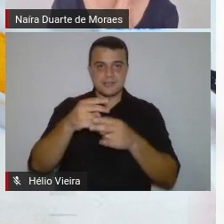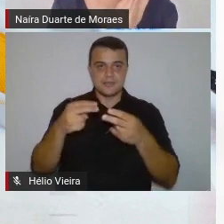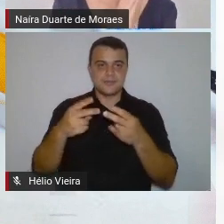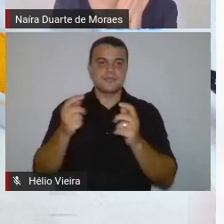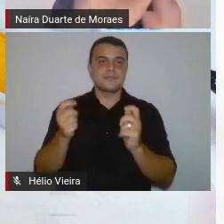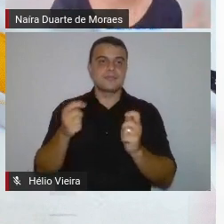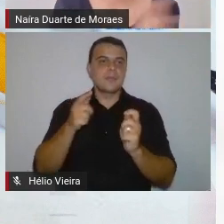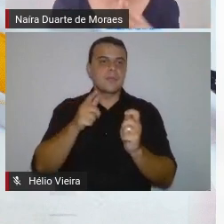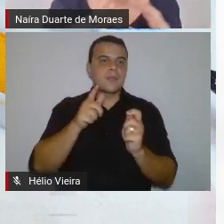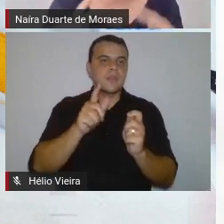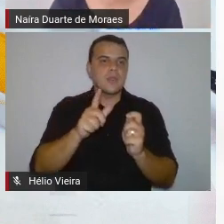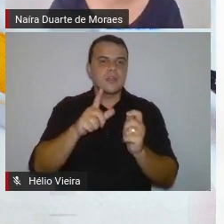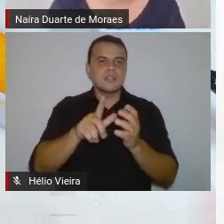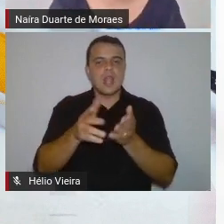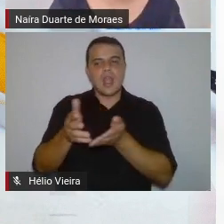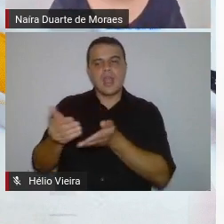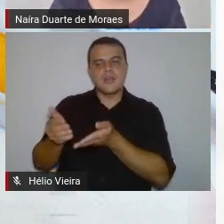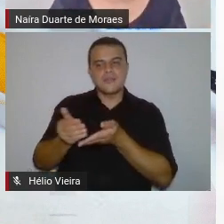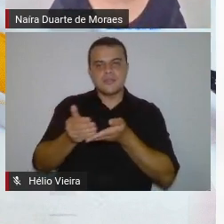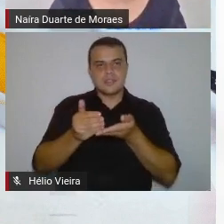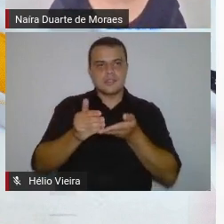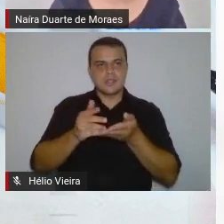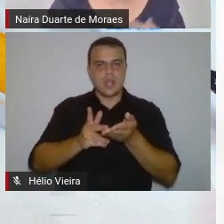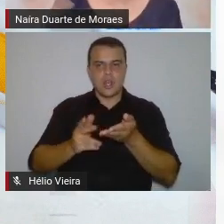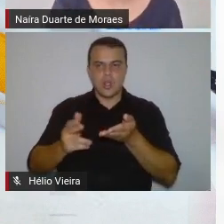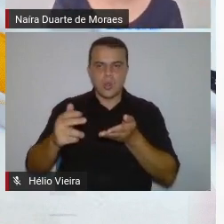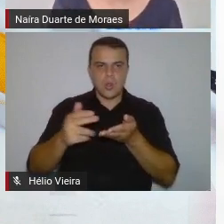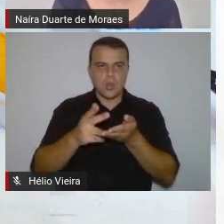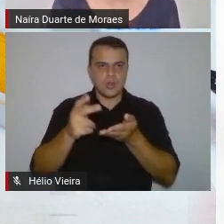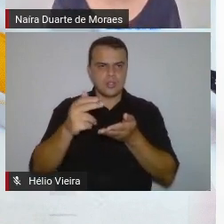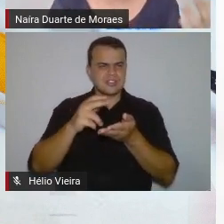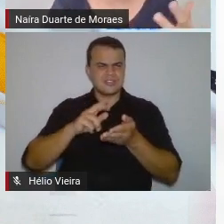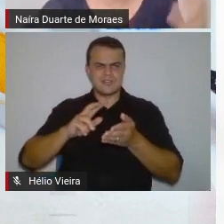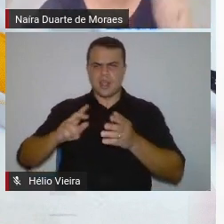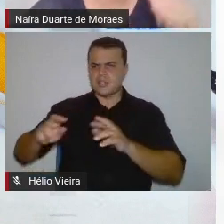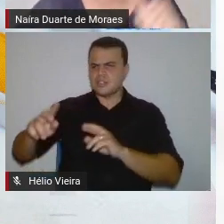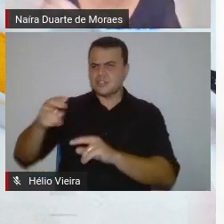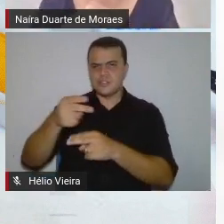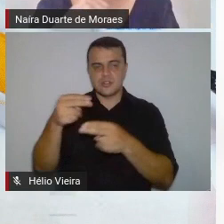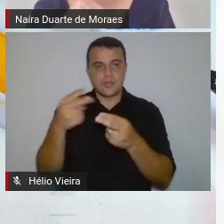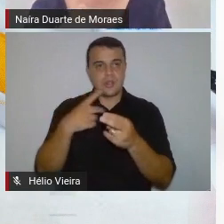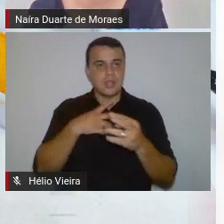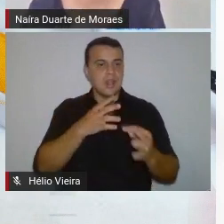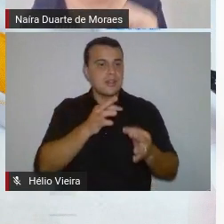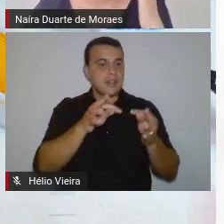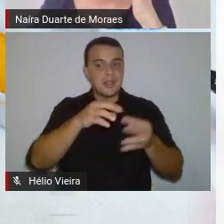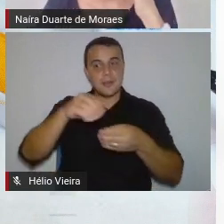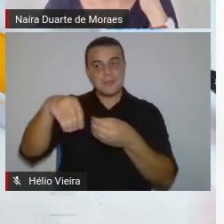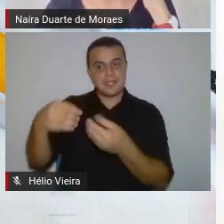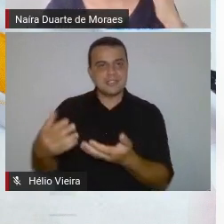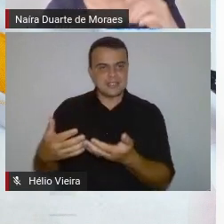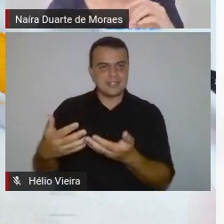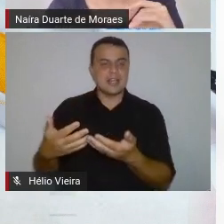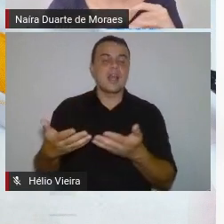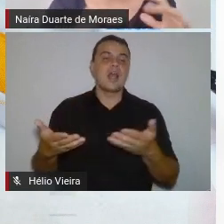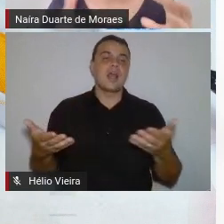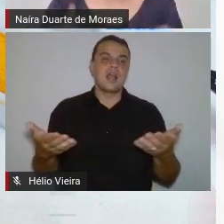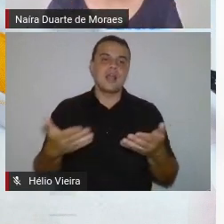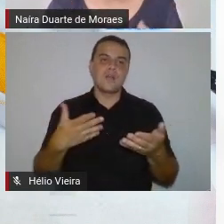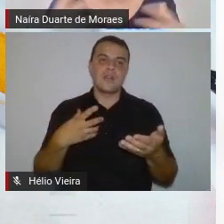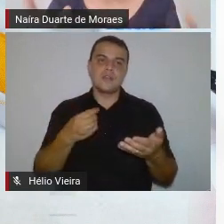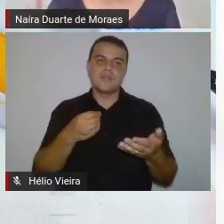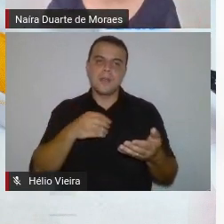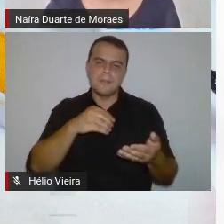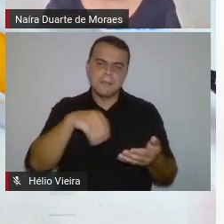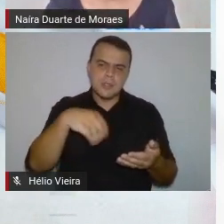consegue usar recorte de revista, a gente pode usar aquarela com várias coisas diferentes, aí a gente faz técnica mista, entendeu? E aí a gente vai